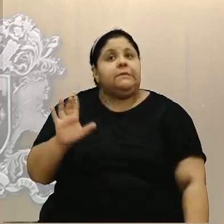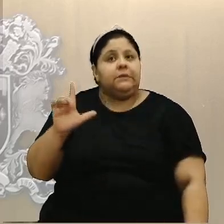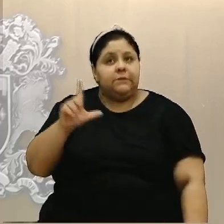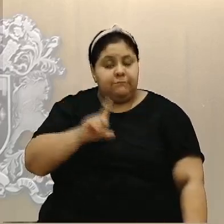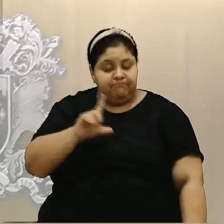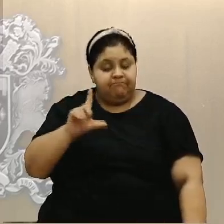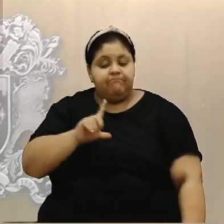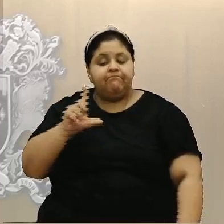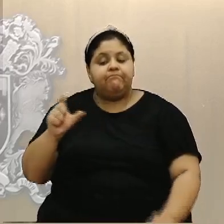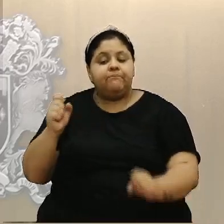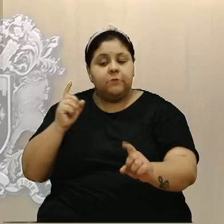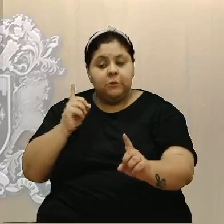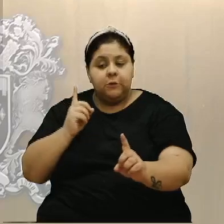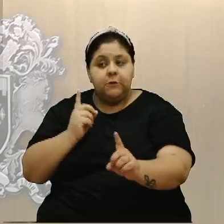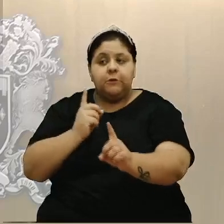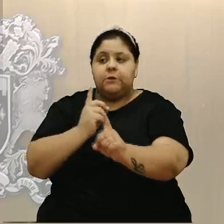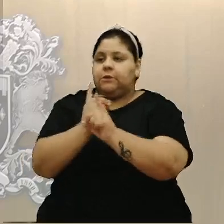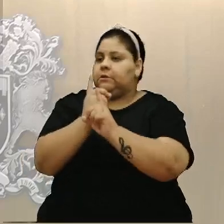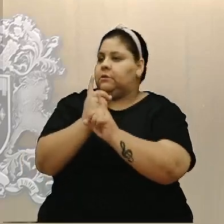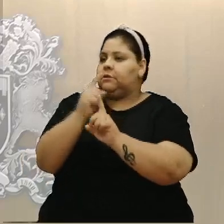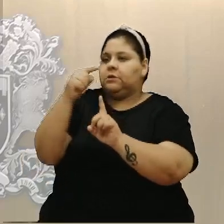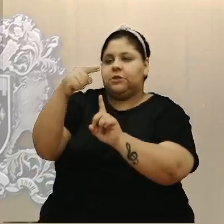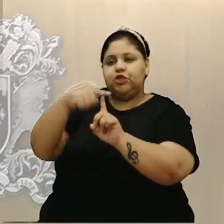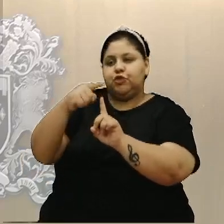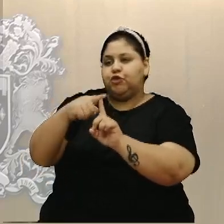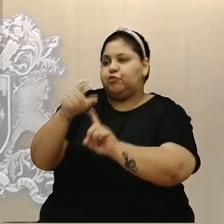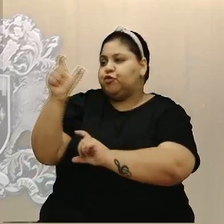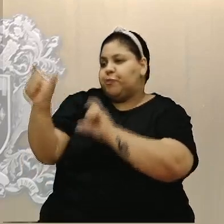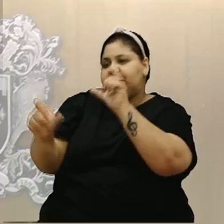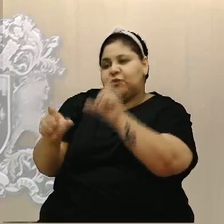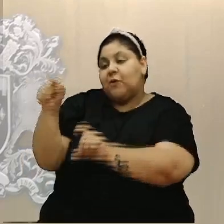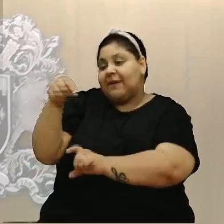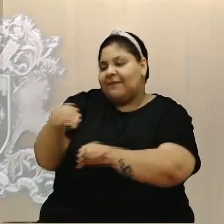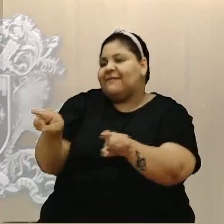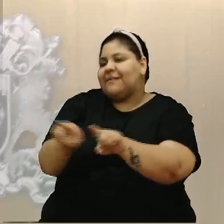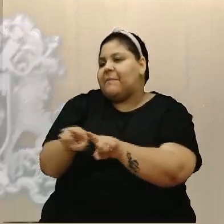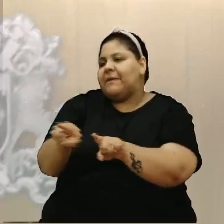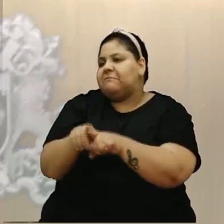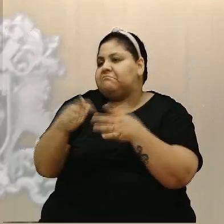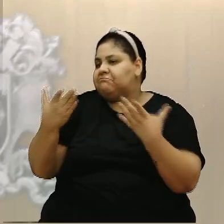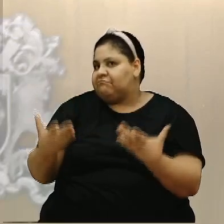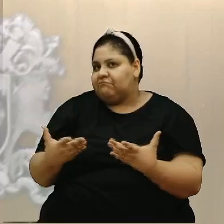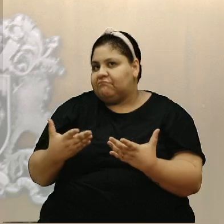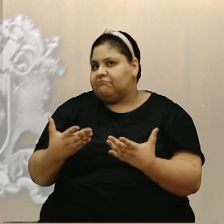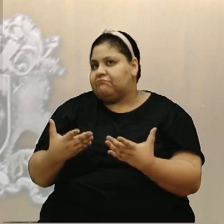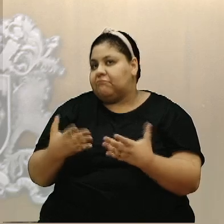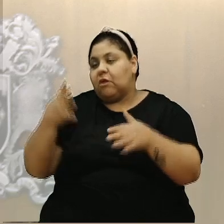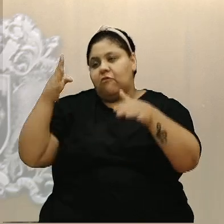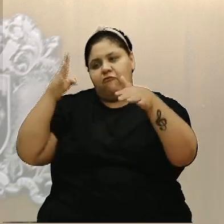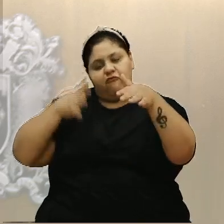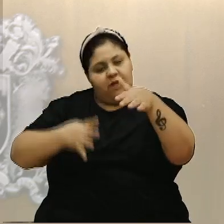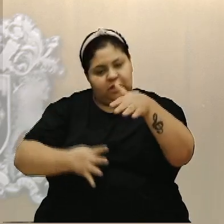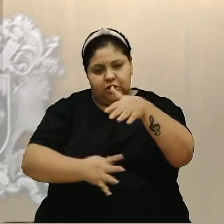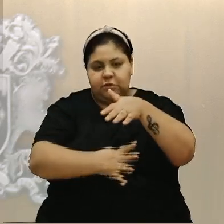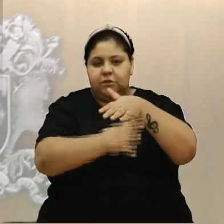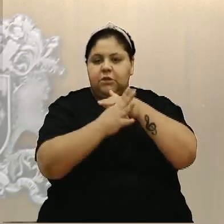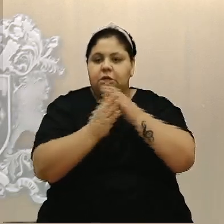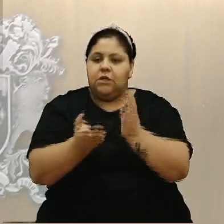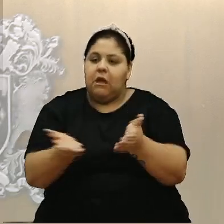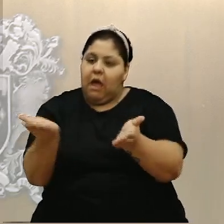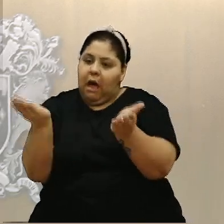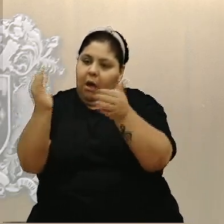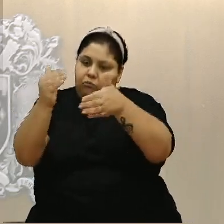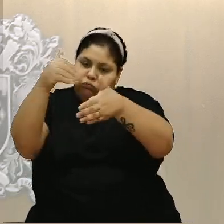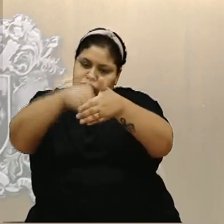de encontrar o mesmo tipo de gente aqui. Como era um peregrino, ele encheu a